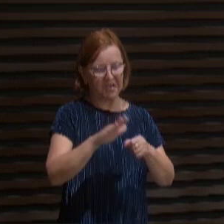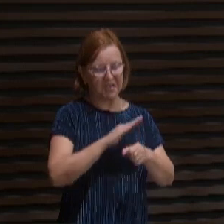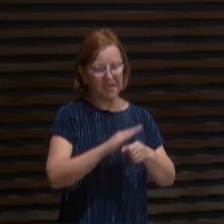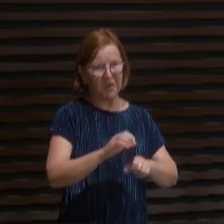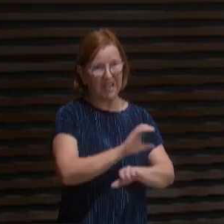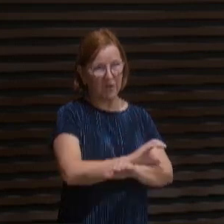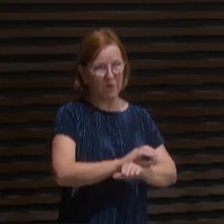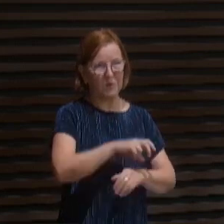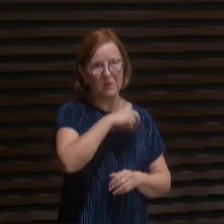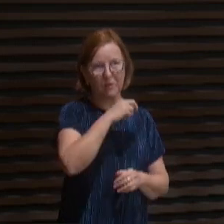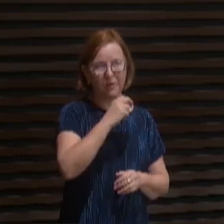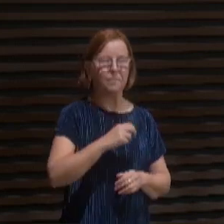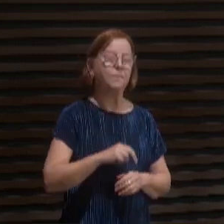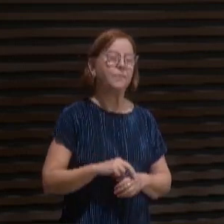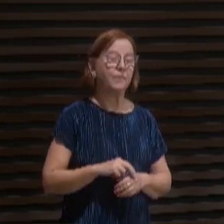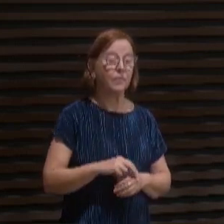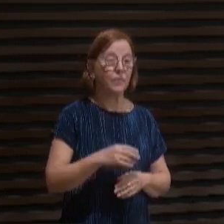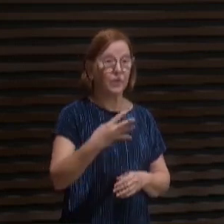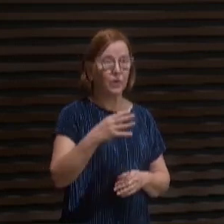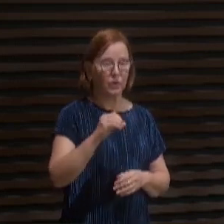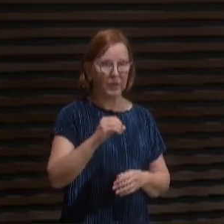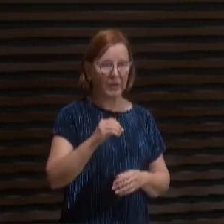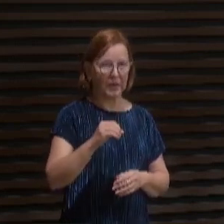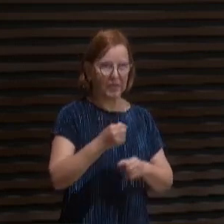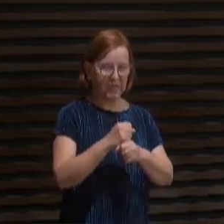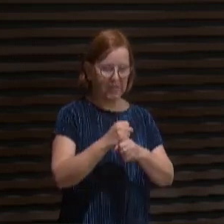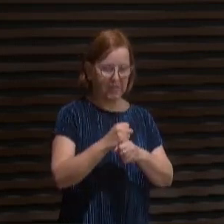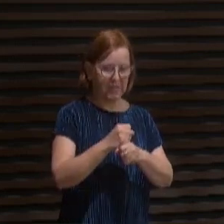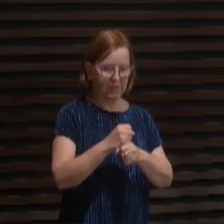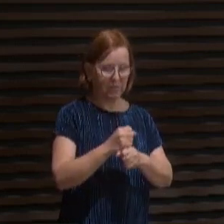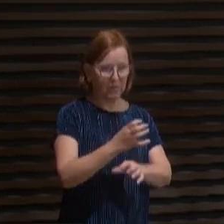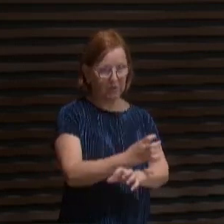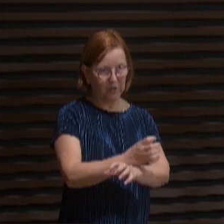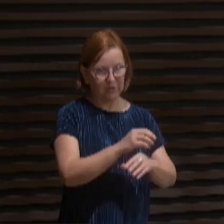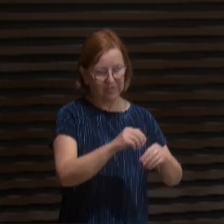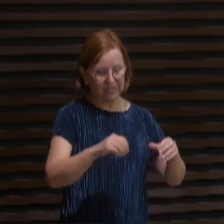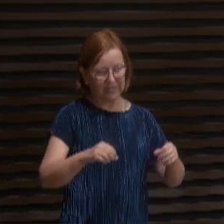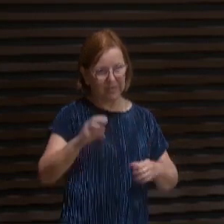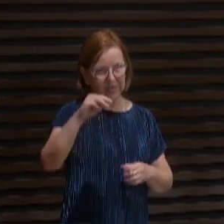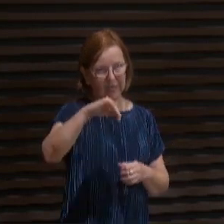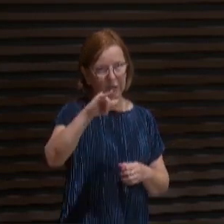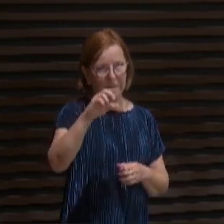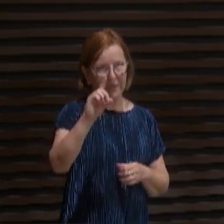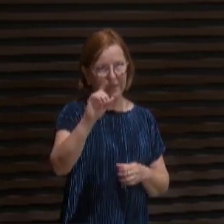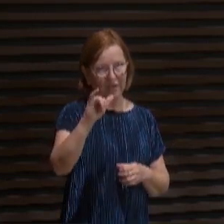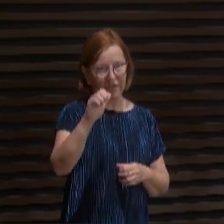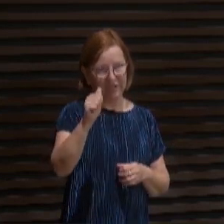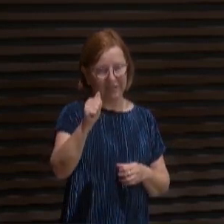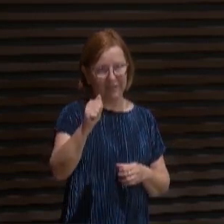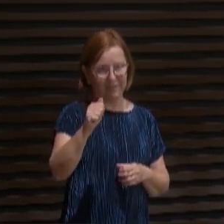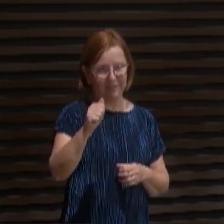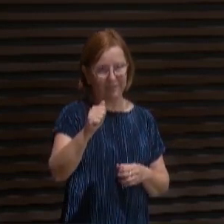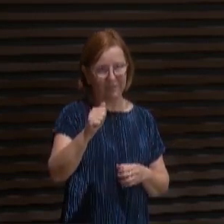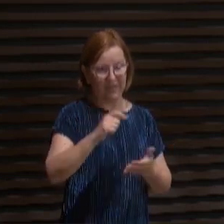40 anos do deserto em Midian, ele foi desintoxicado da cultura da serpente. E